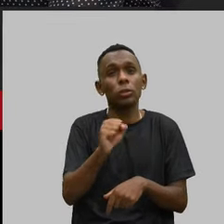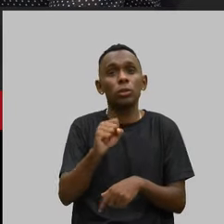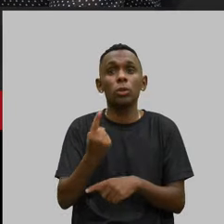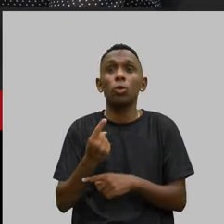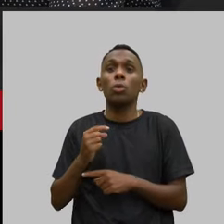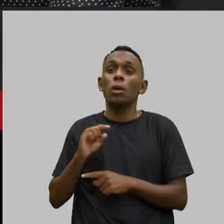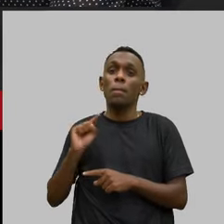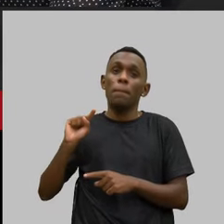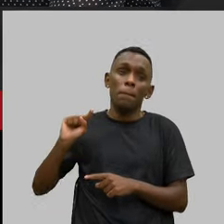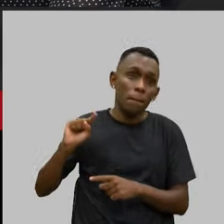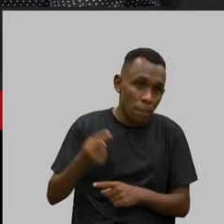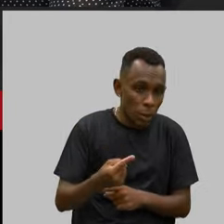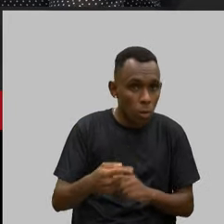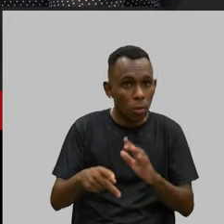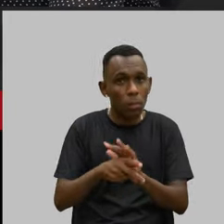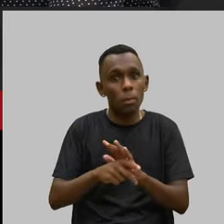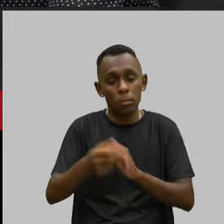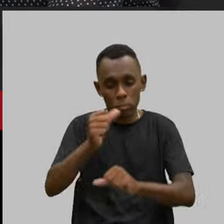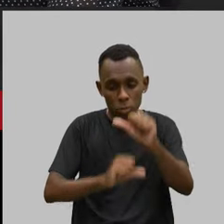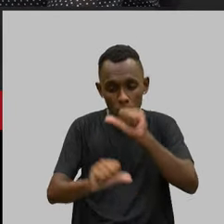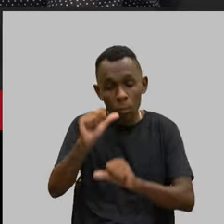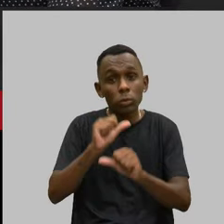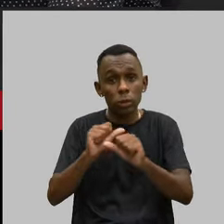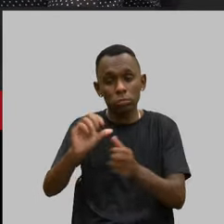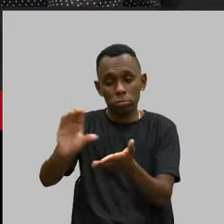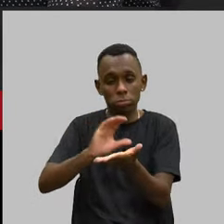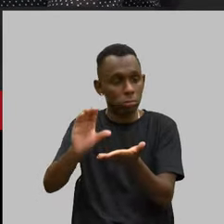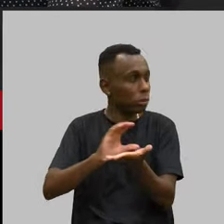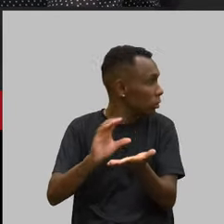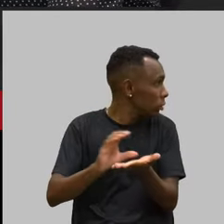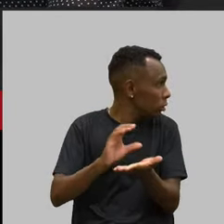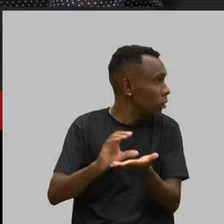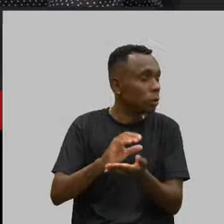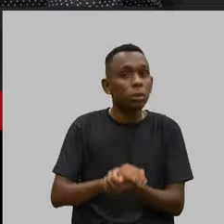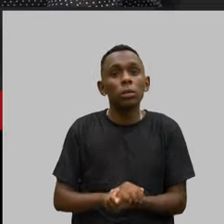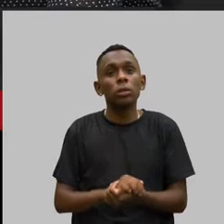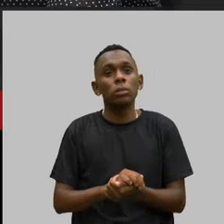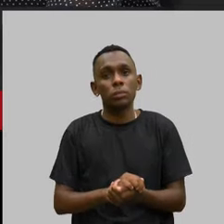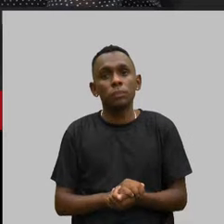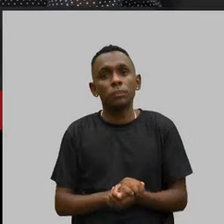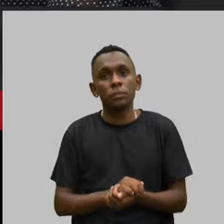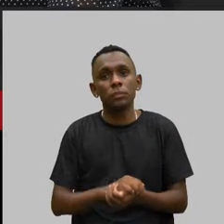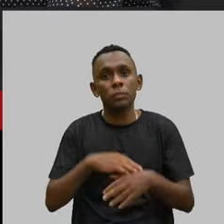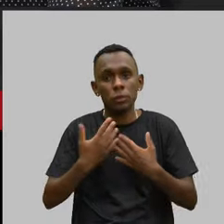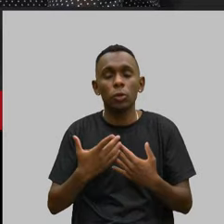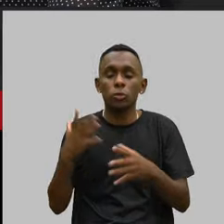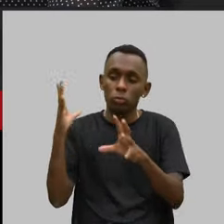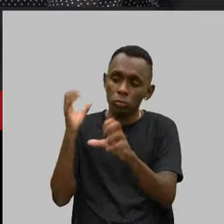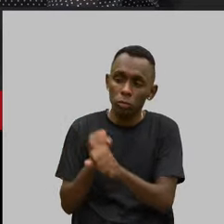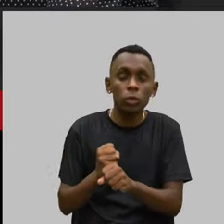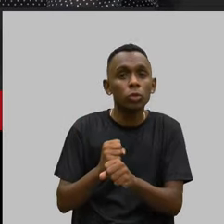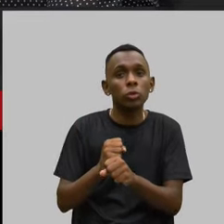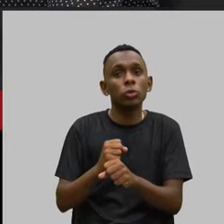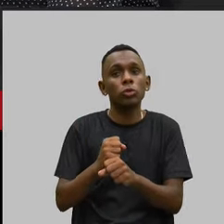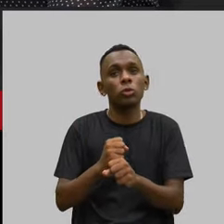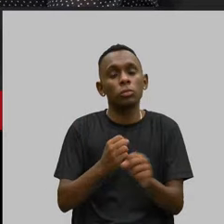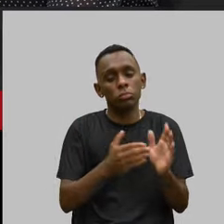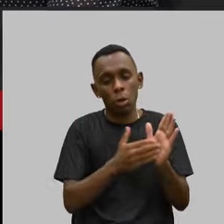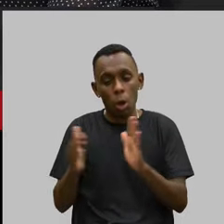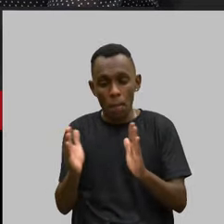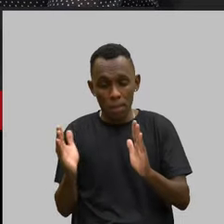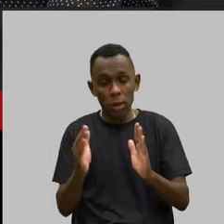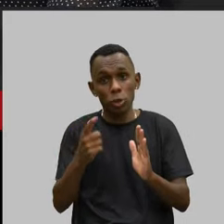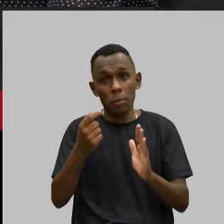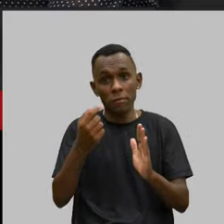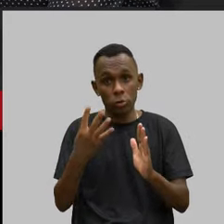atendidos pelo programa de transferência de renda o que totaliza 2,6 bilhões entre novembro de 2021 e maio de 2024 a